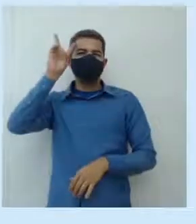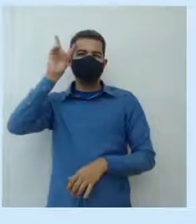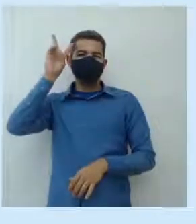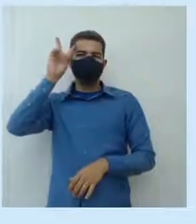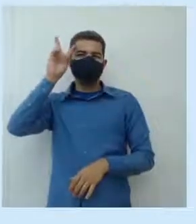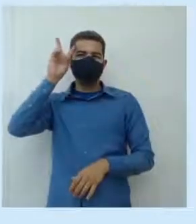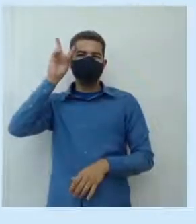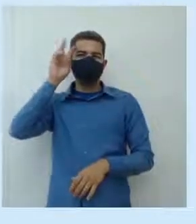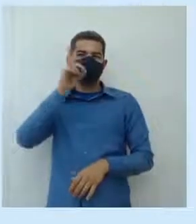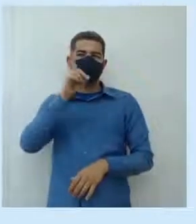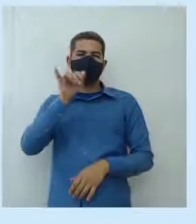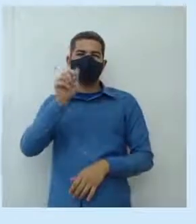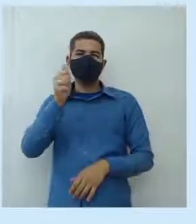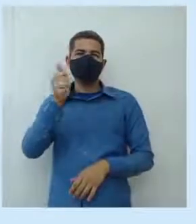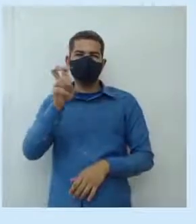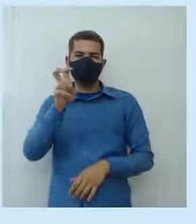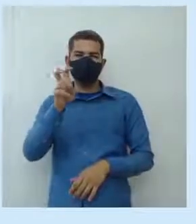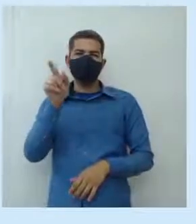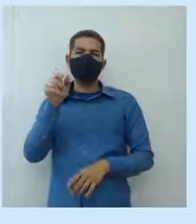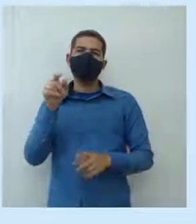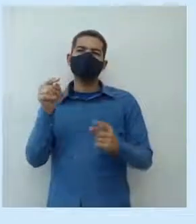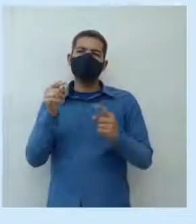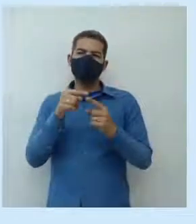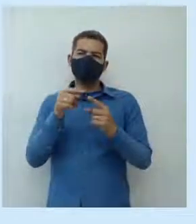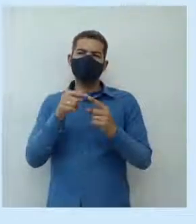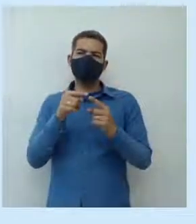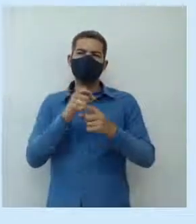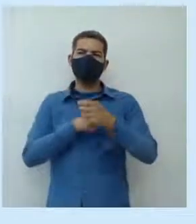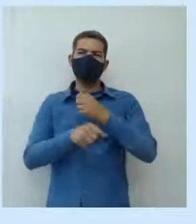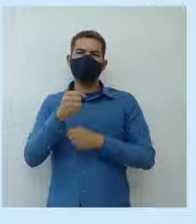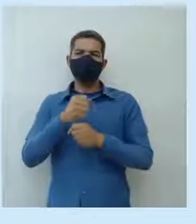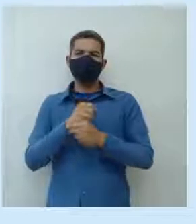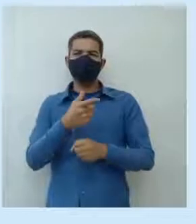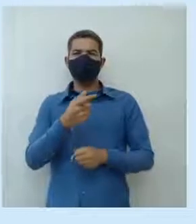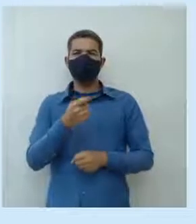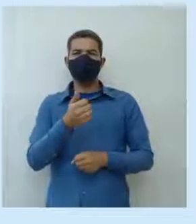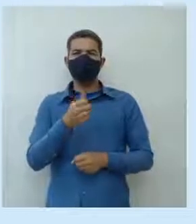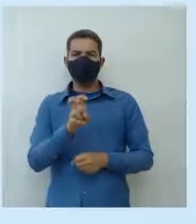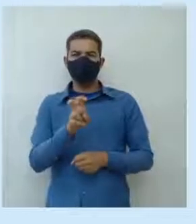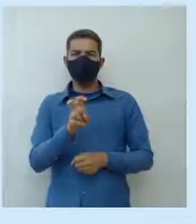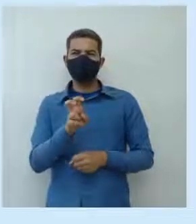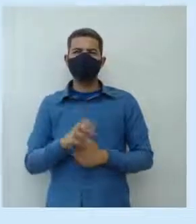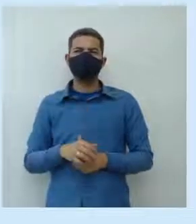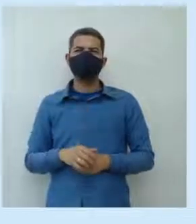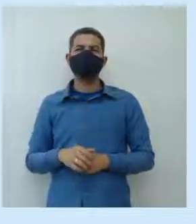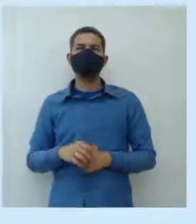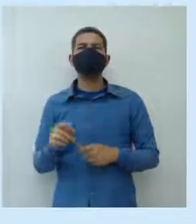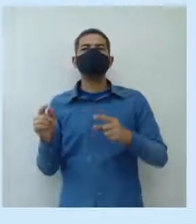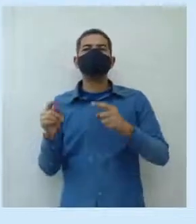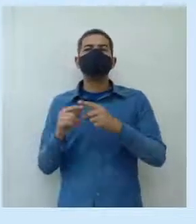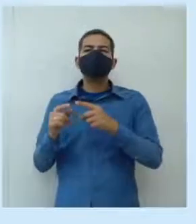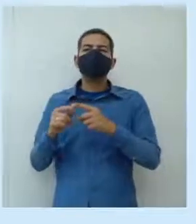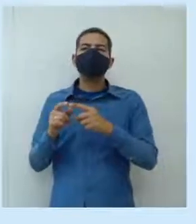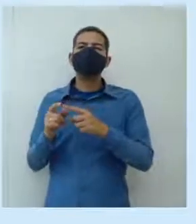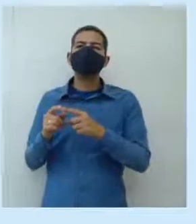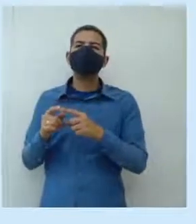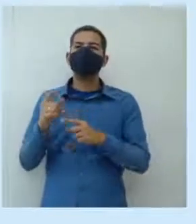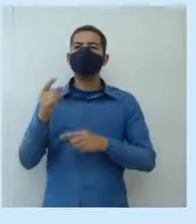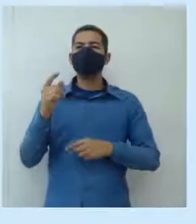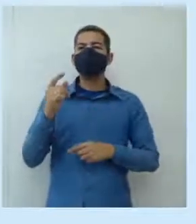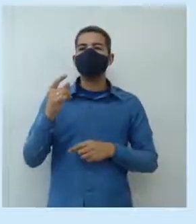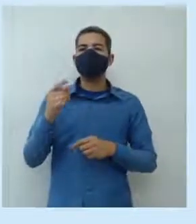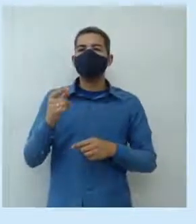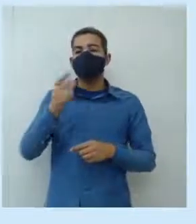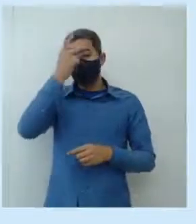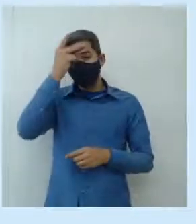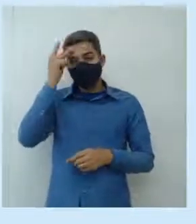e daí a gente vai ter, isso aí é do ano de 2015 também, tá gente? O número representa que uma em cada 9 pessoas no mundo